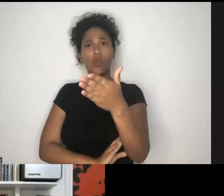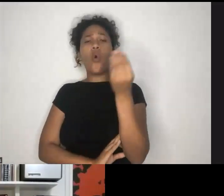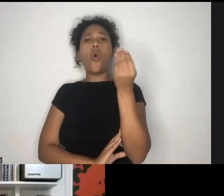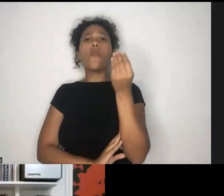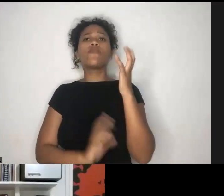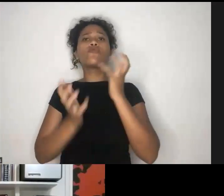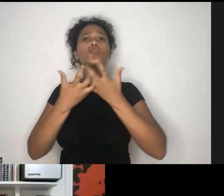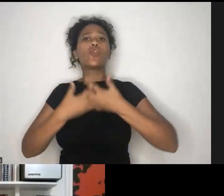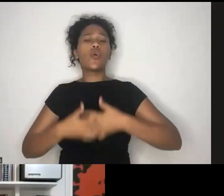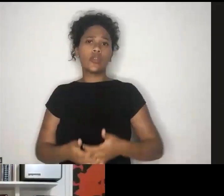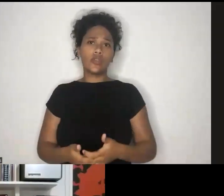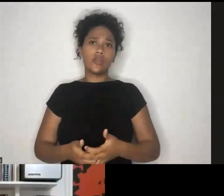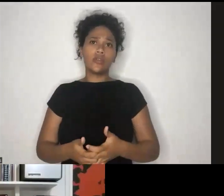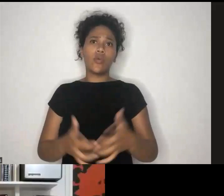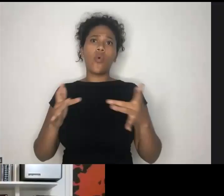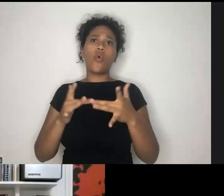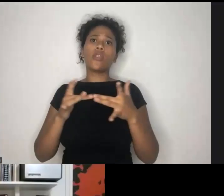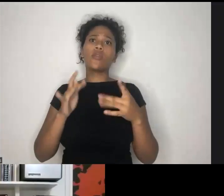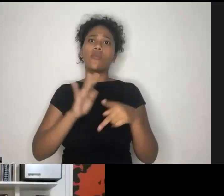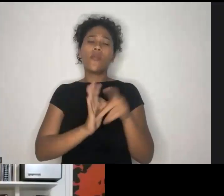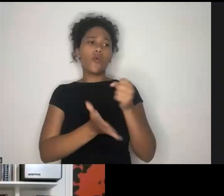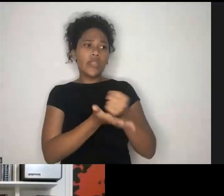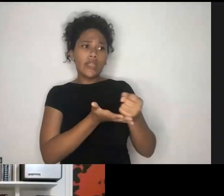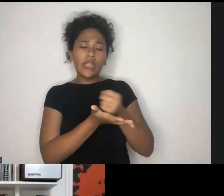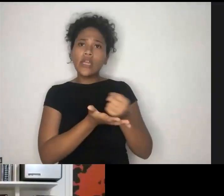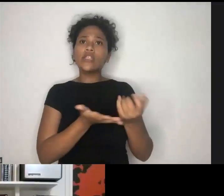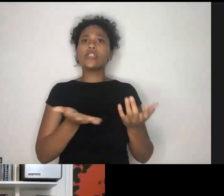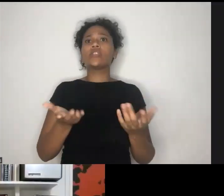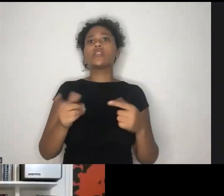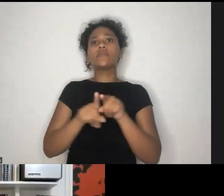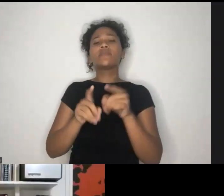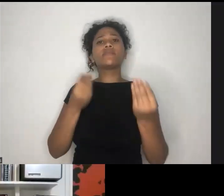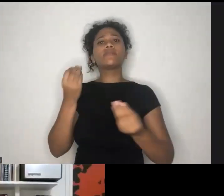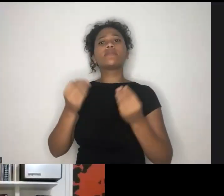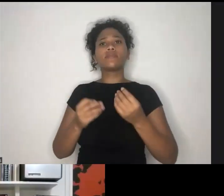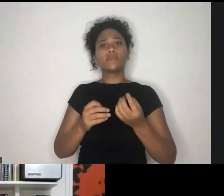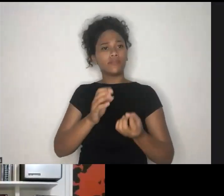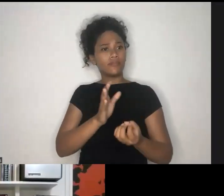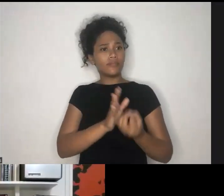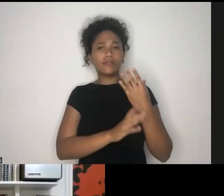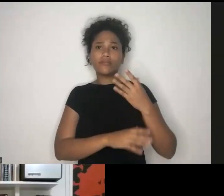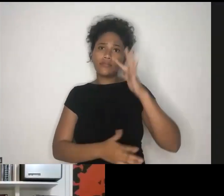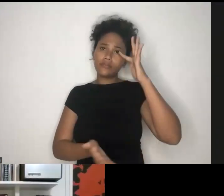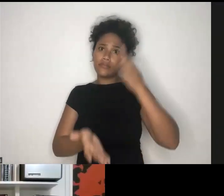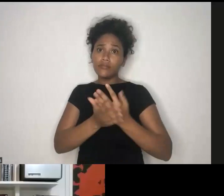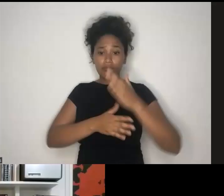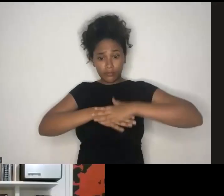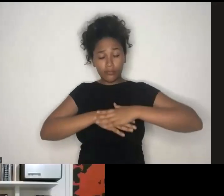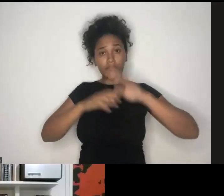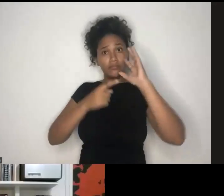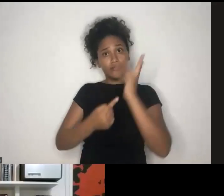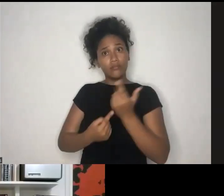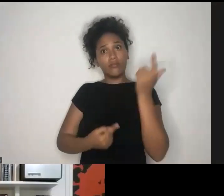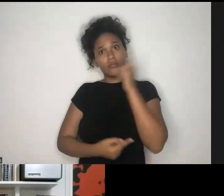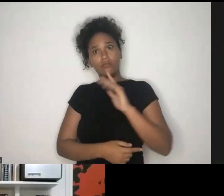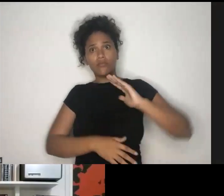no contato com os contratantes E como você construiu sua fé em si mesmo como artista para chegar nesse